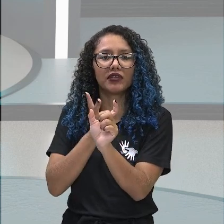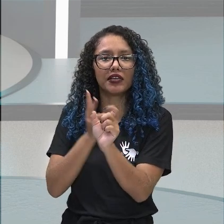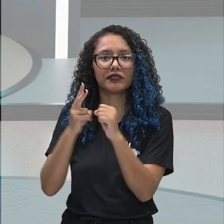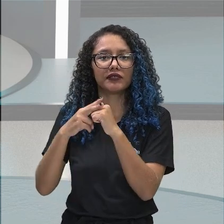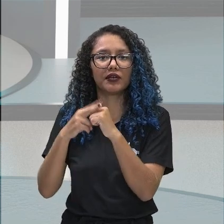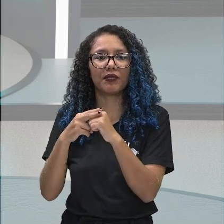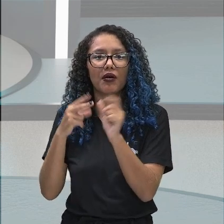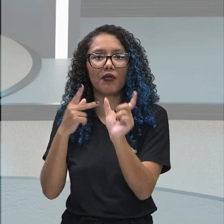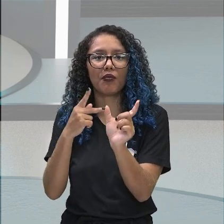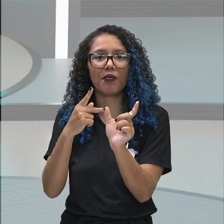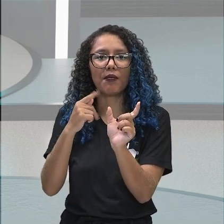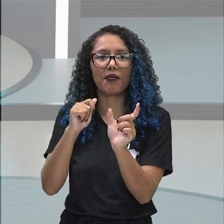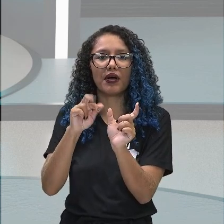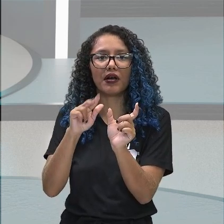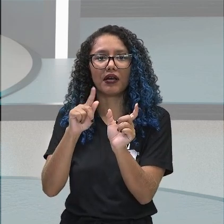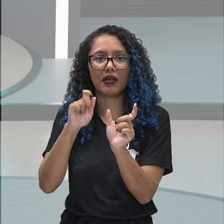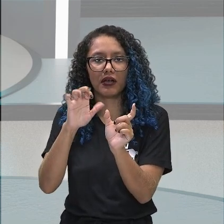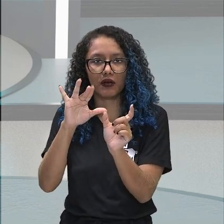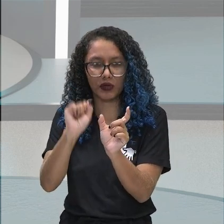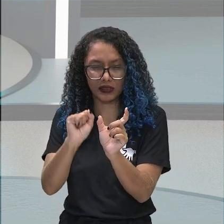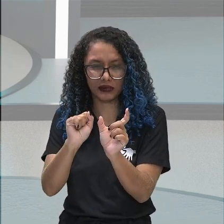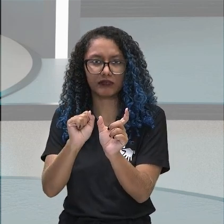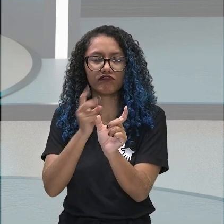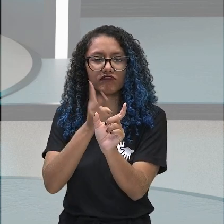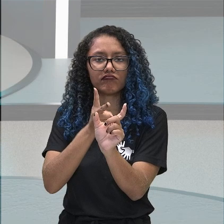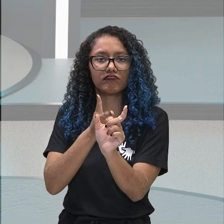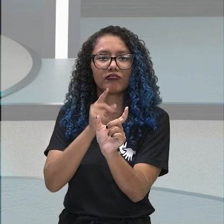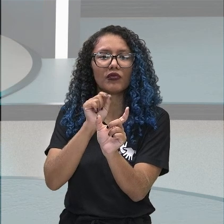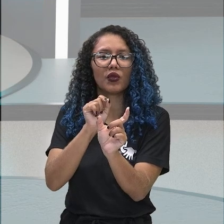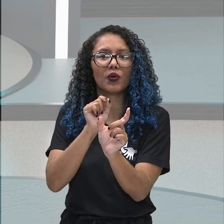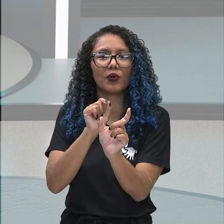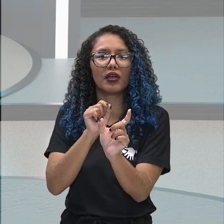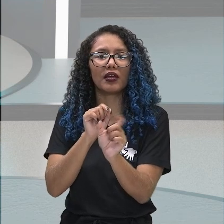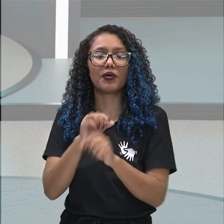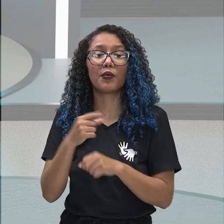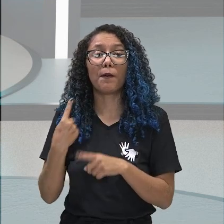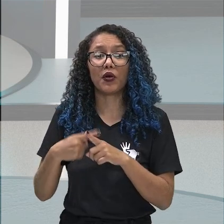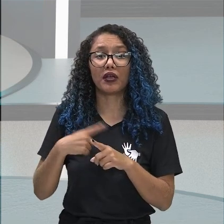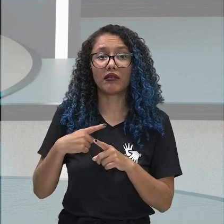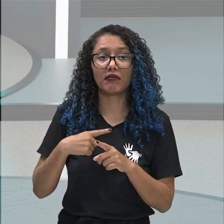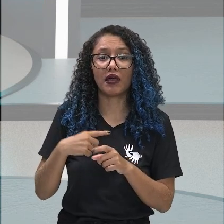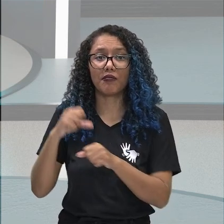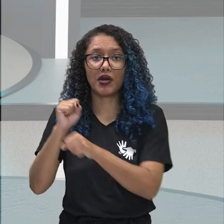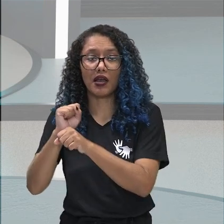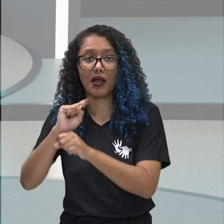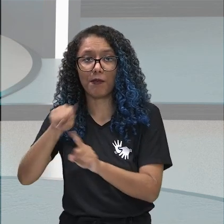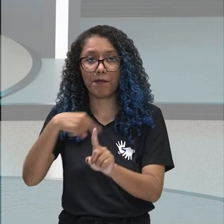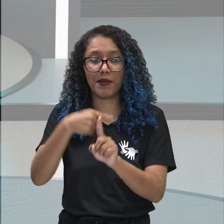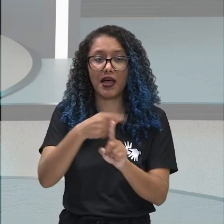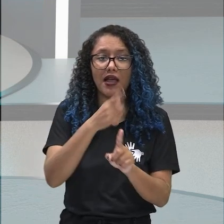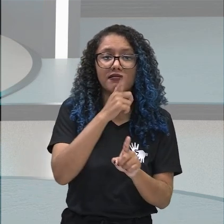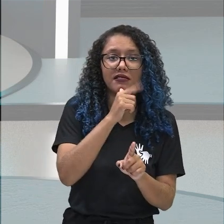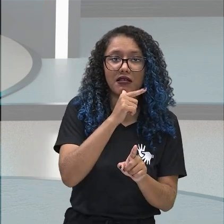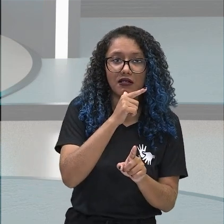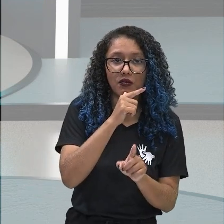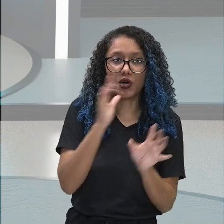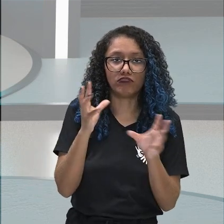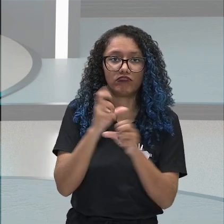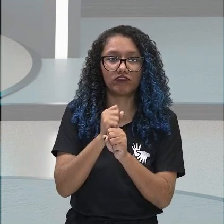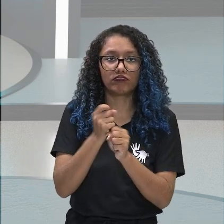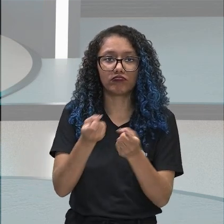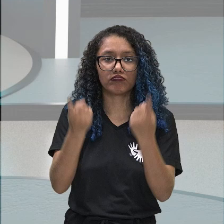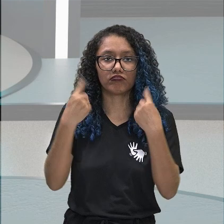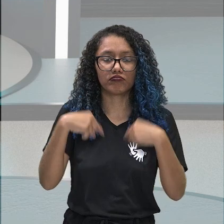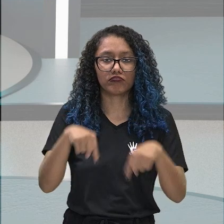que, professora, uma raiz verbal? Porque está formado por parar mais água. Los puntos